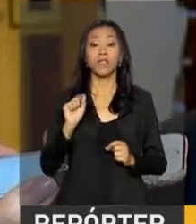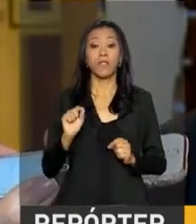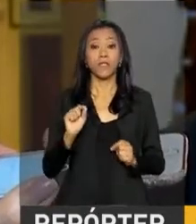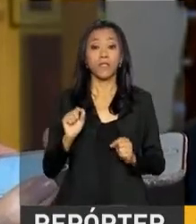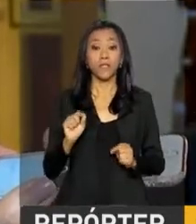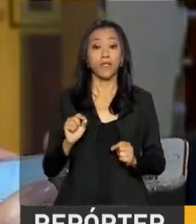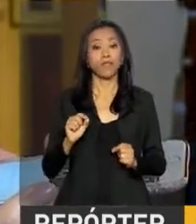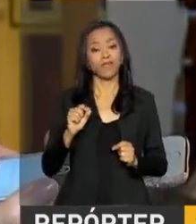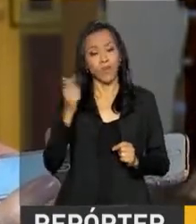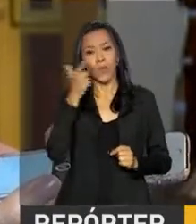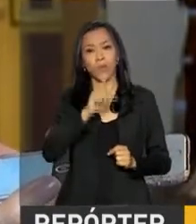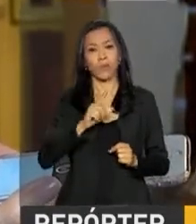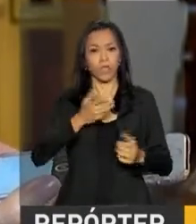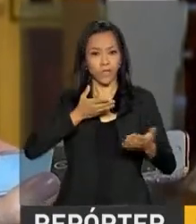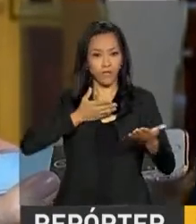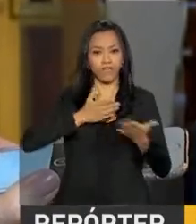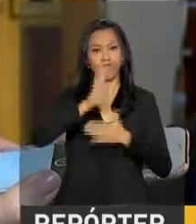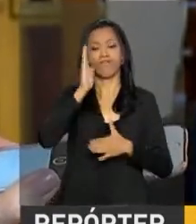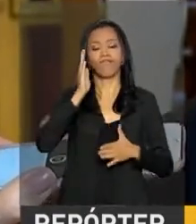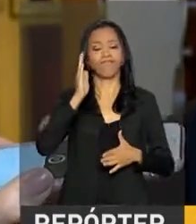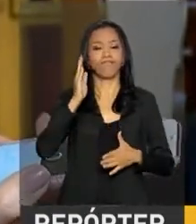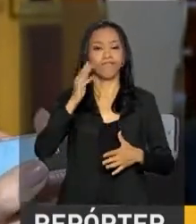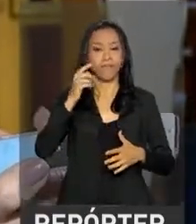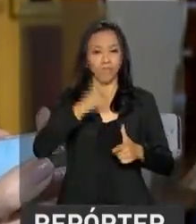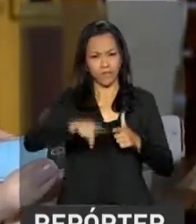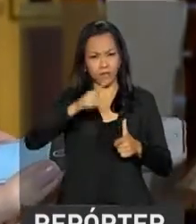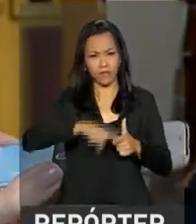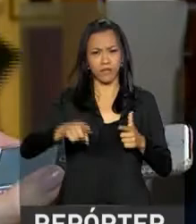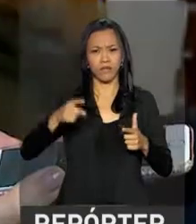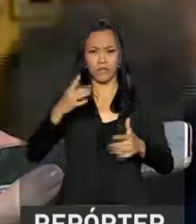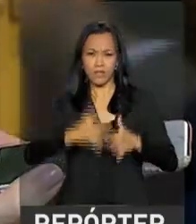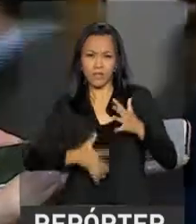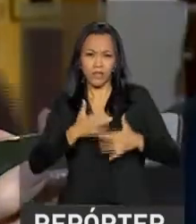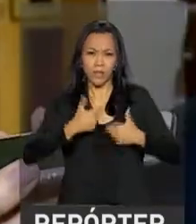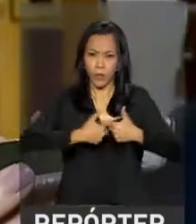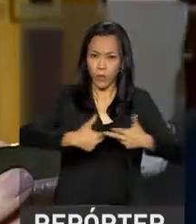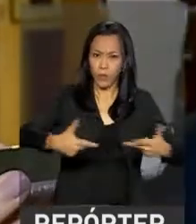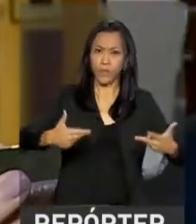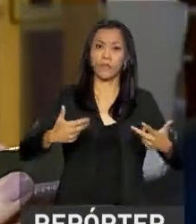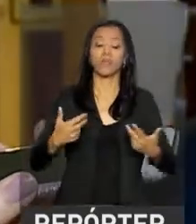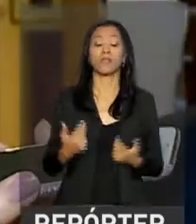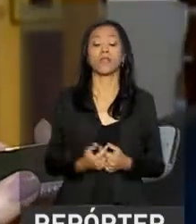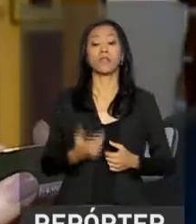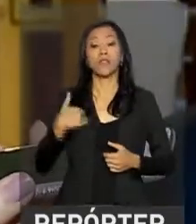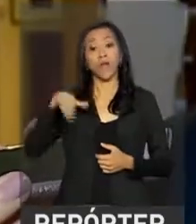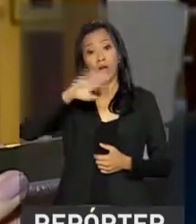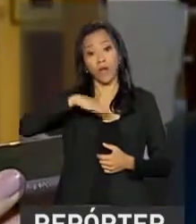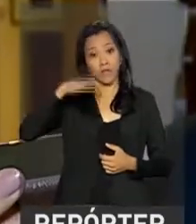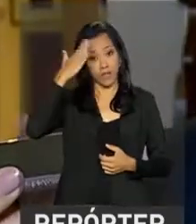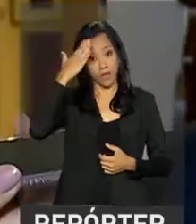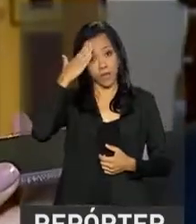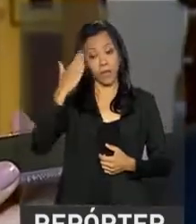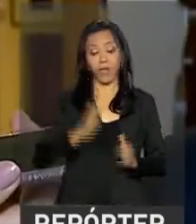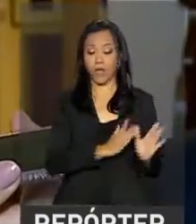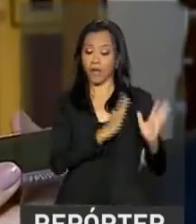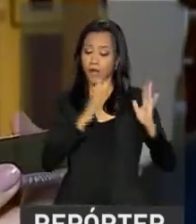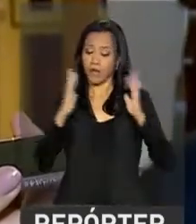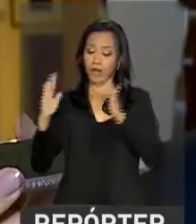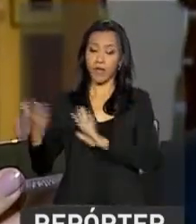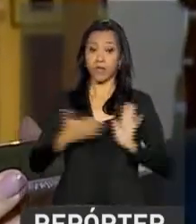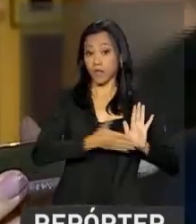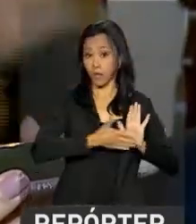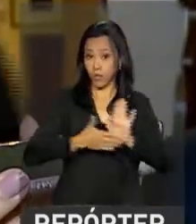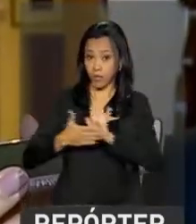essas dificuldades. Eu pessoalmente entendo que as reformas em curso são, no bom sentido, para a modernização do